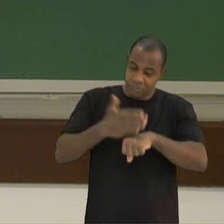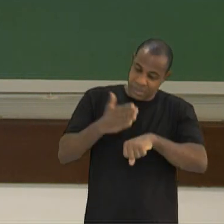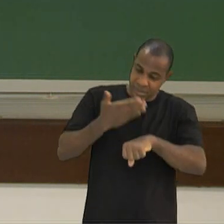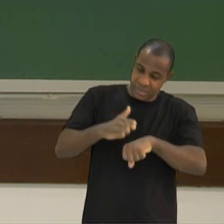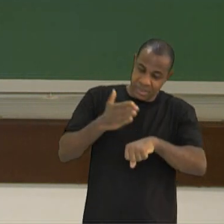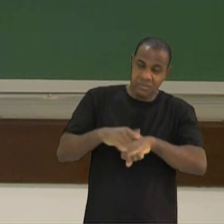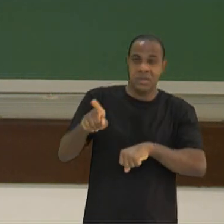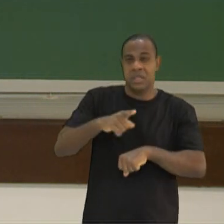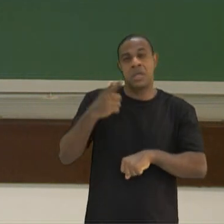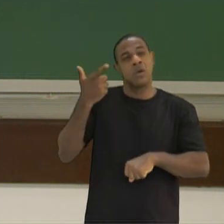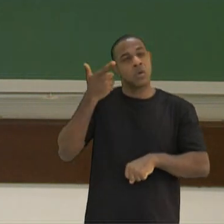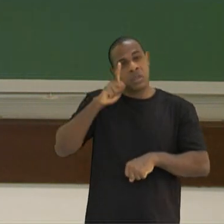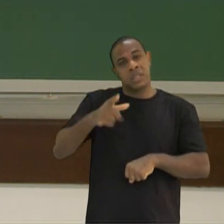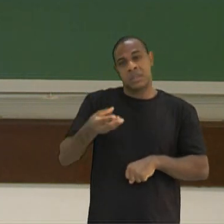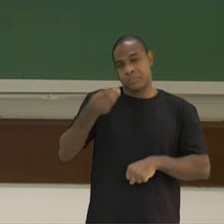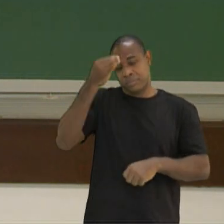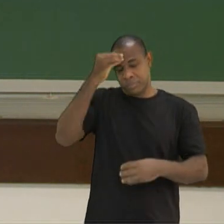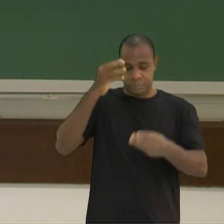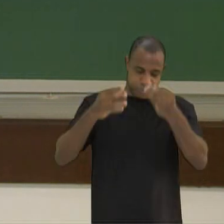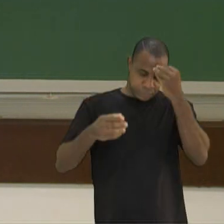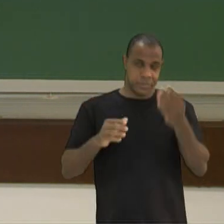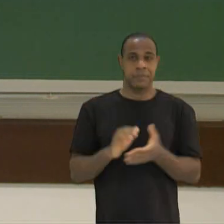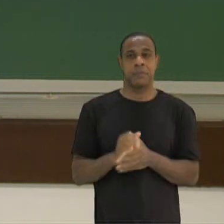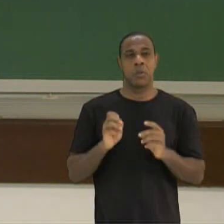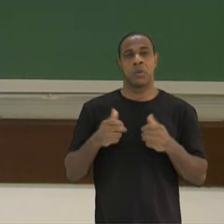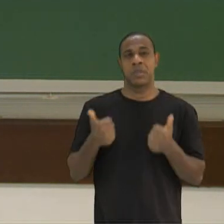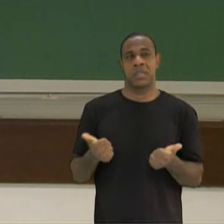este conteúdo entrar na sua cabeça, tá